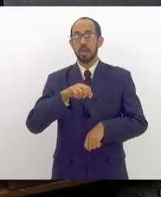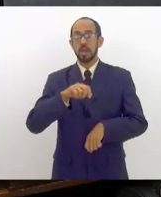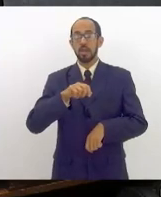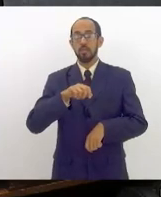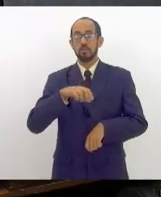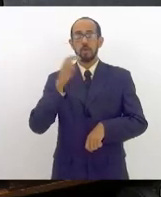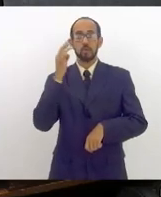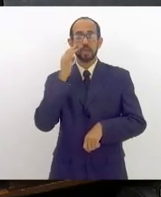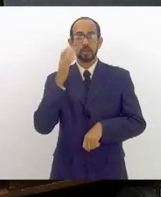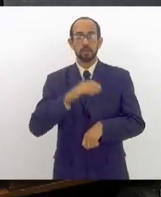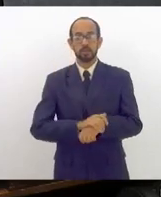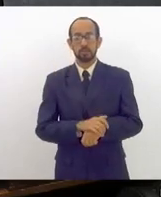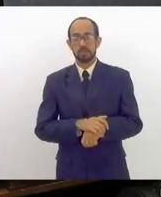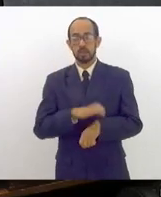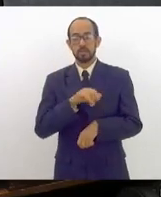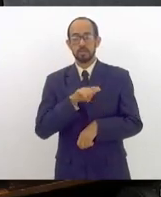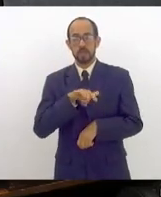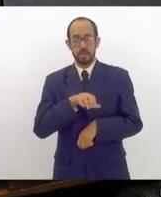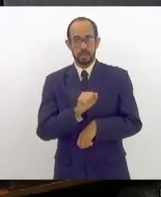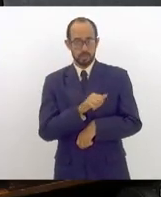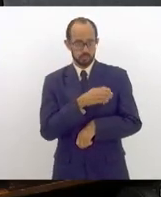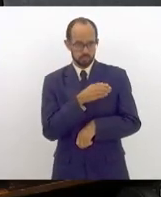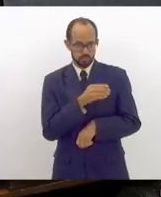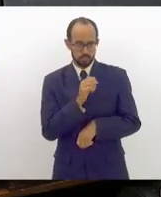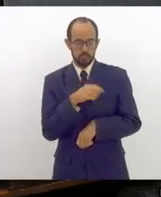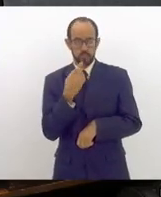Deputado Valdé Carneiro, deputada Célia Jordão.